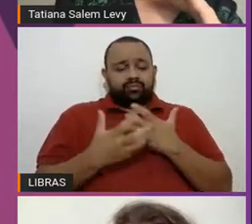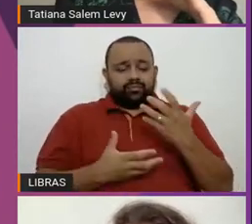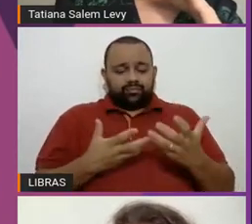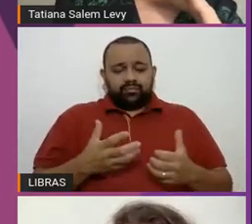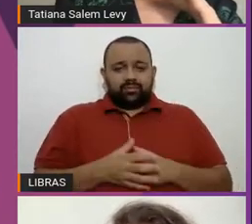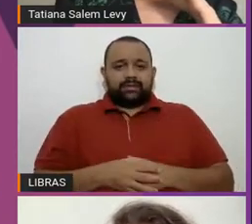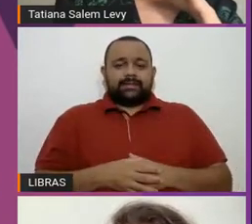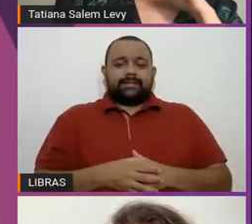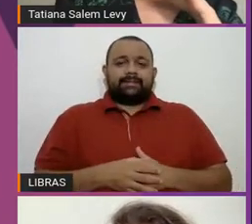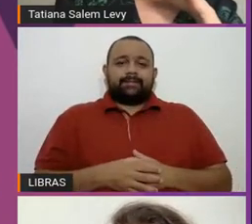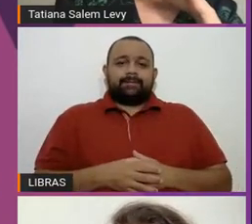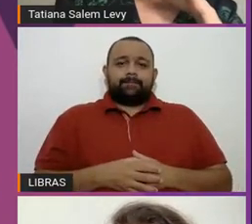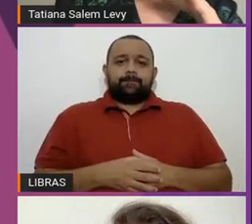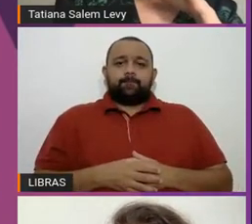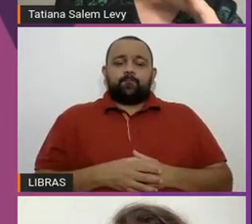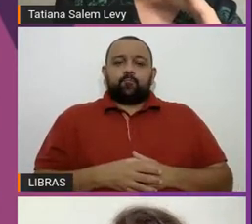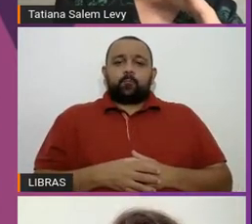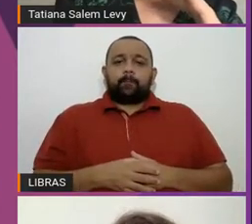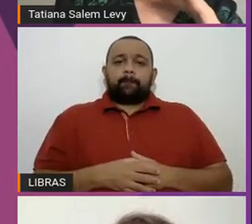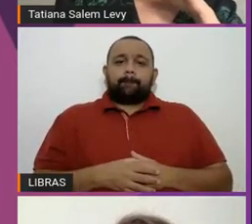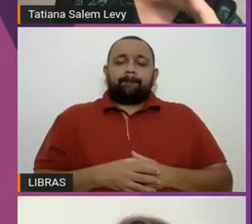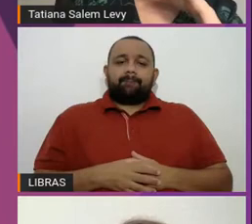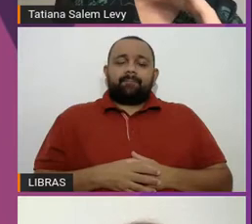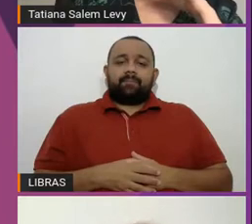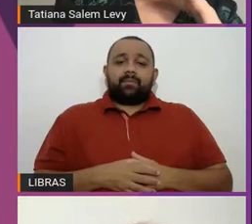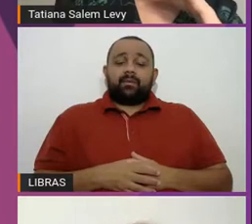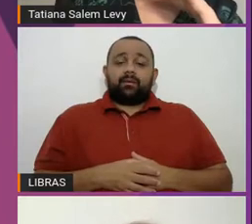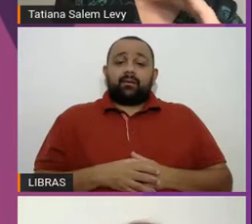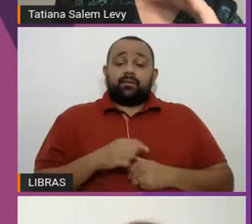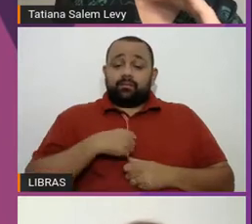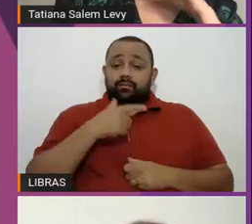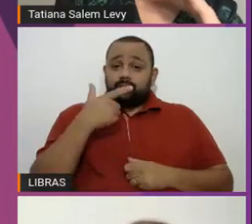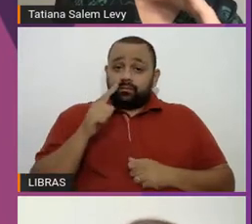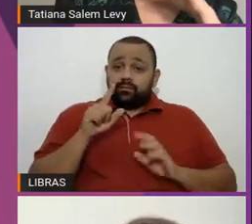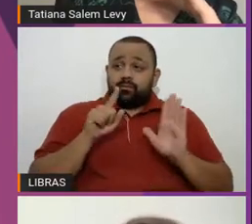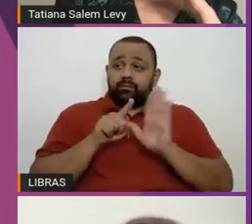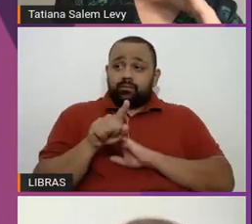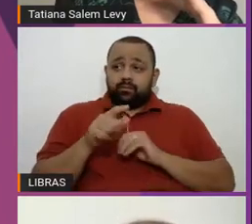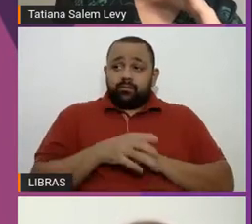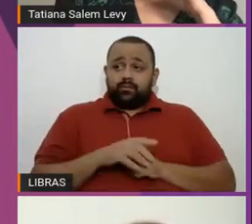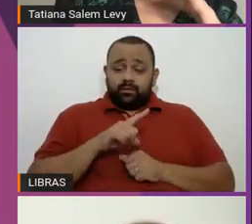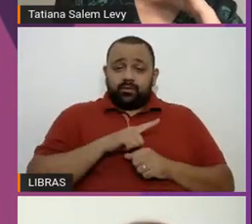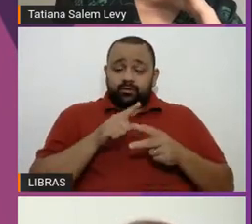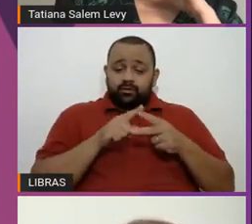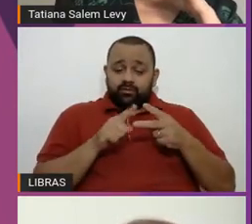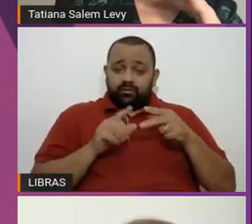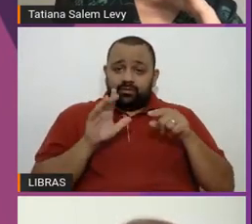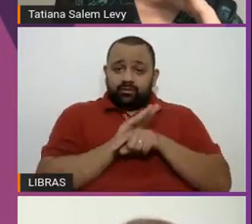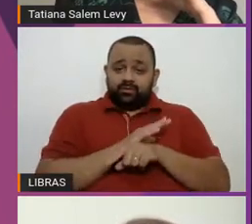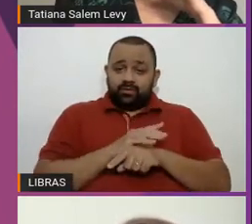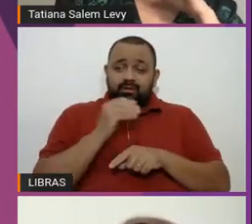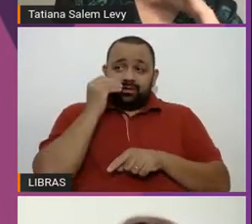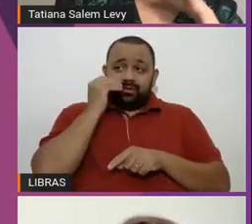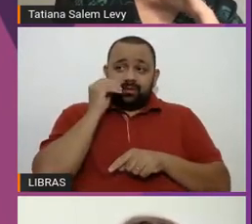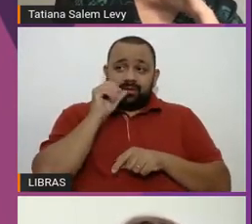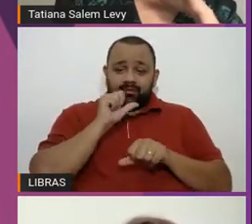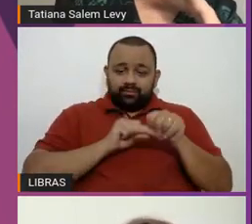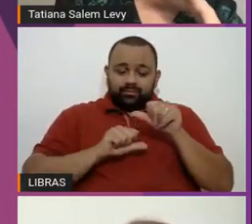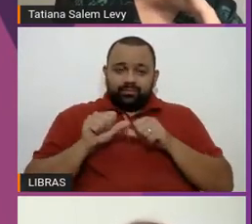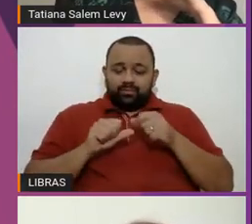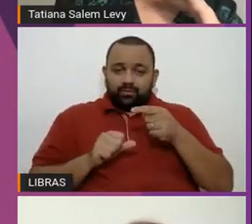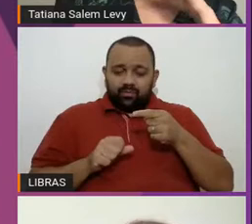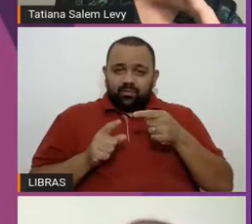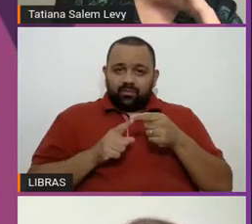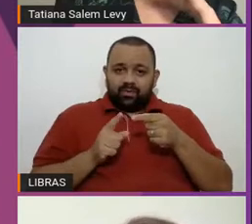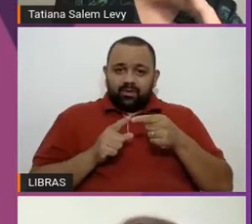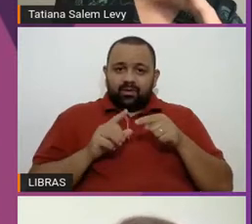e eu sou mais uma pergunta que eu tinha duas vou tentar transformar em uma para a gente poder